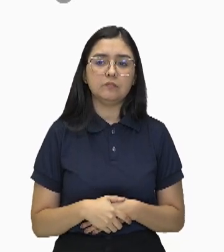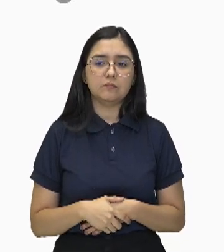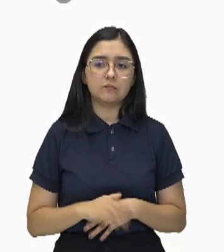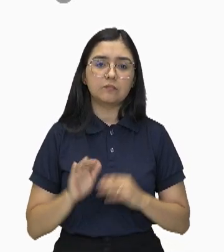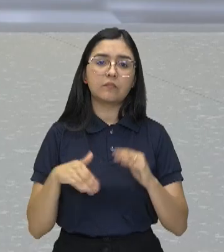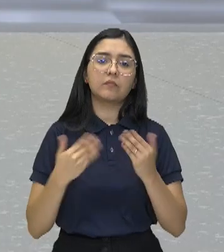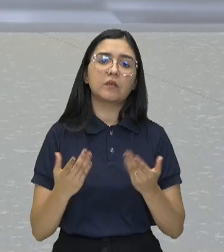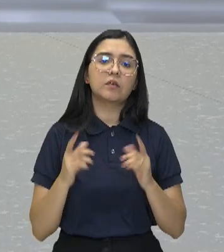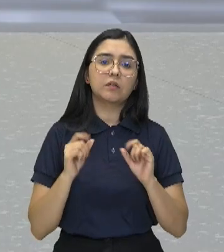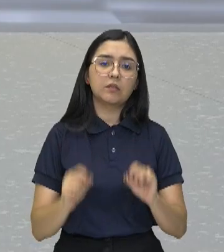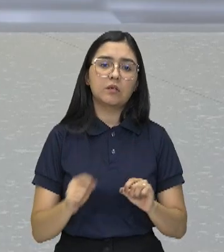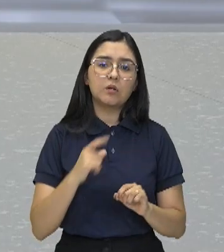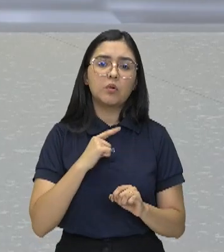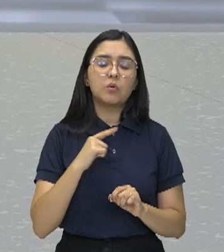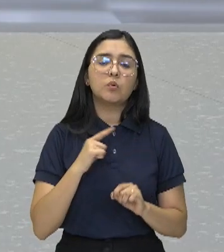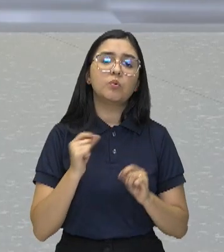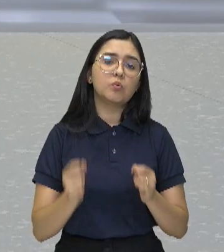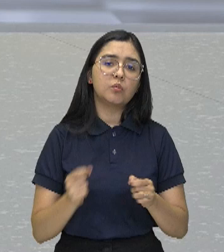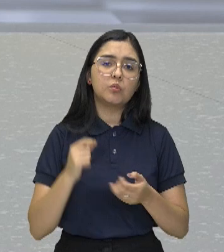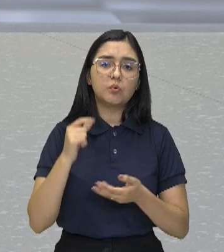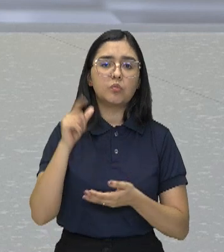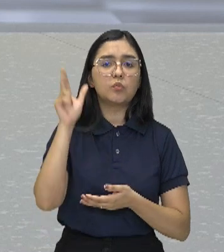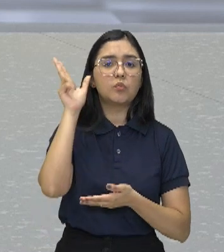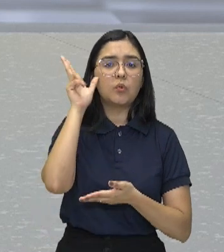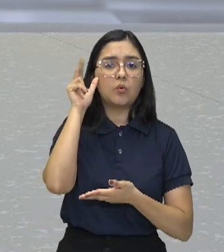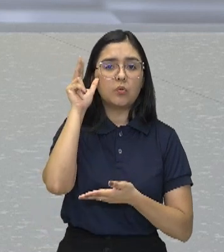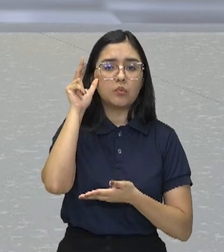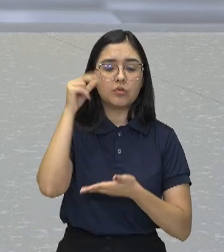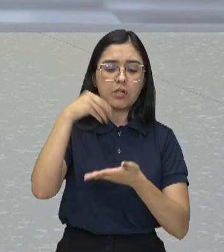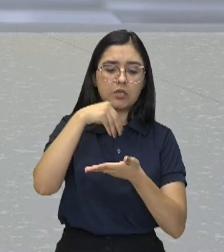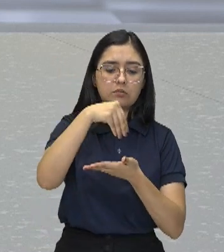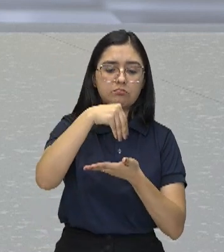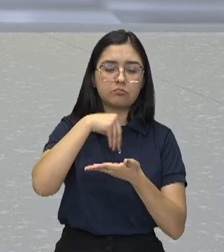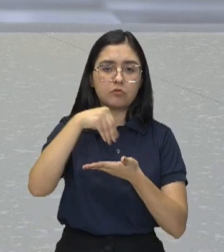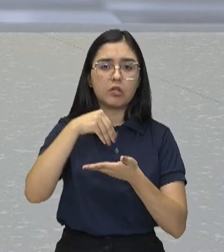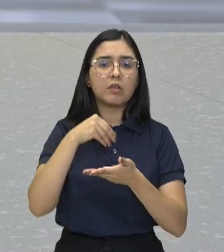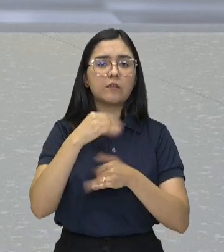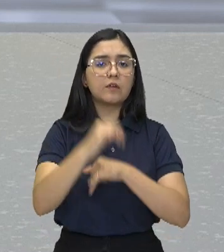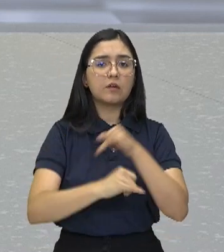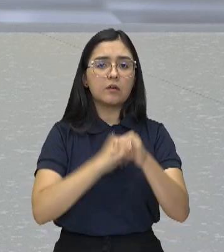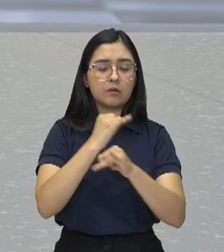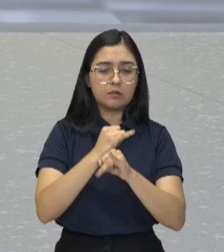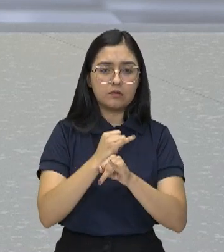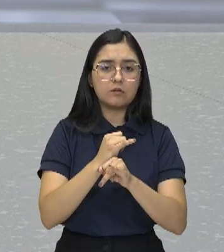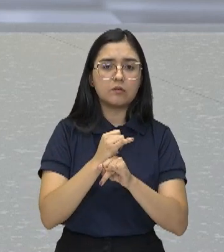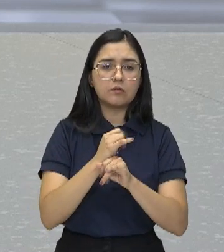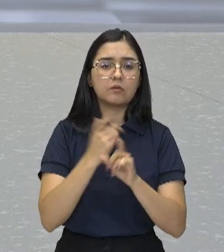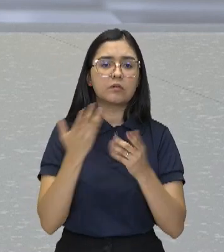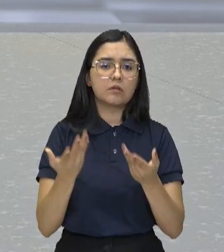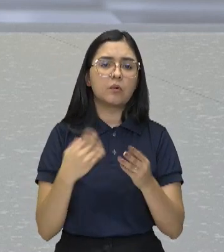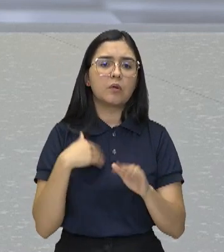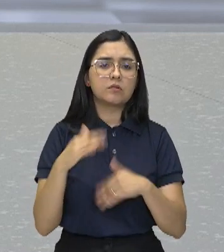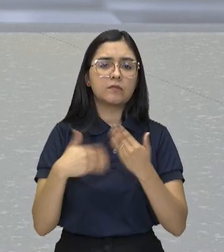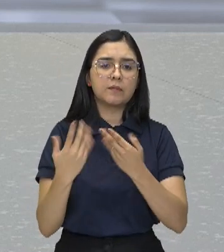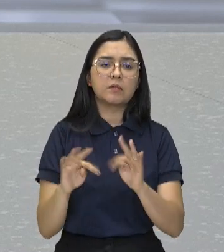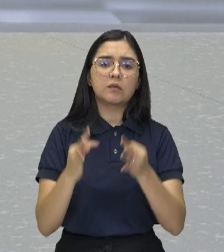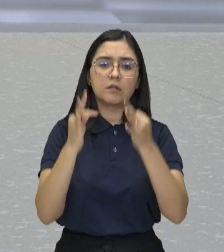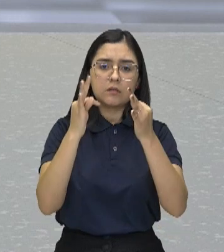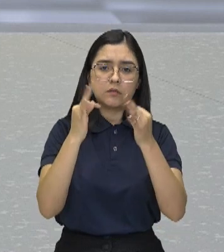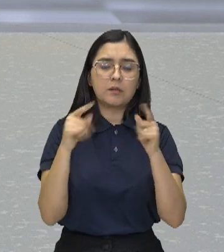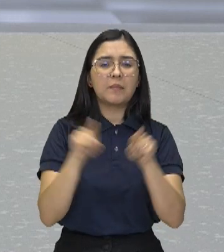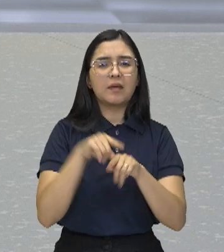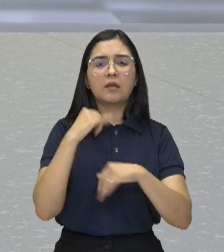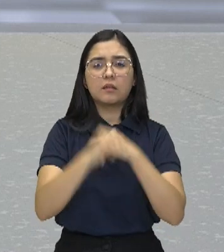relação ao xadrez virtual e a sua influência na tecnologia, nós aprendemos que com o advento da internet, o